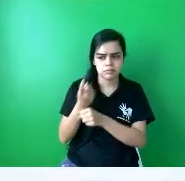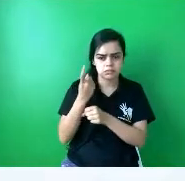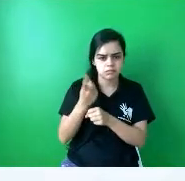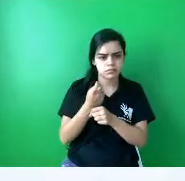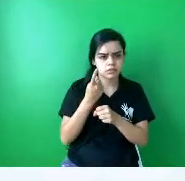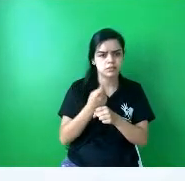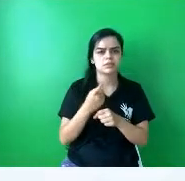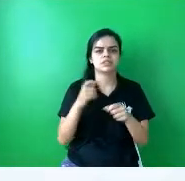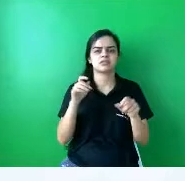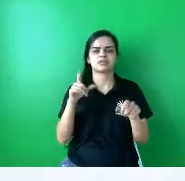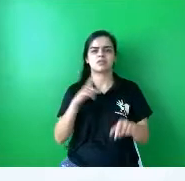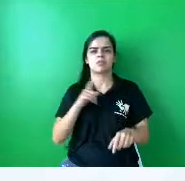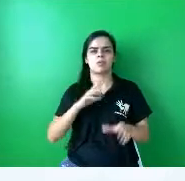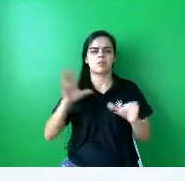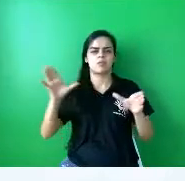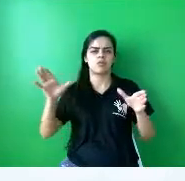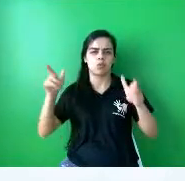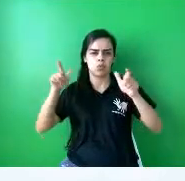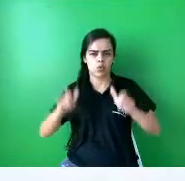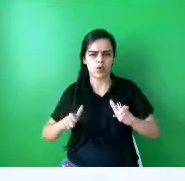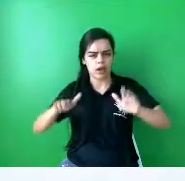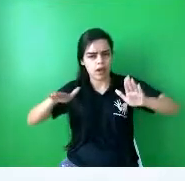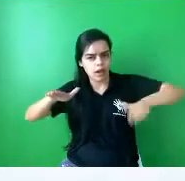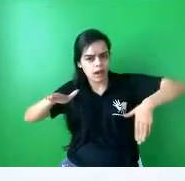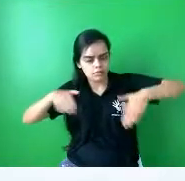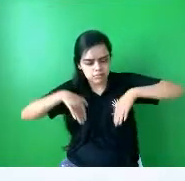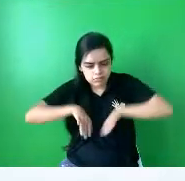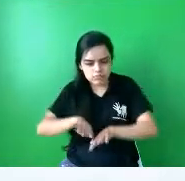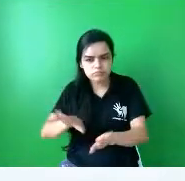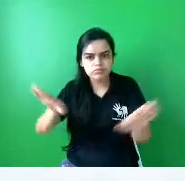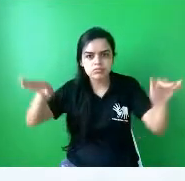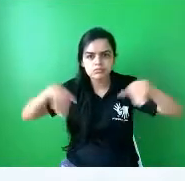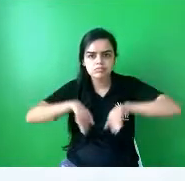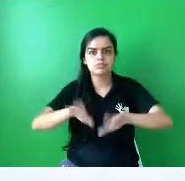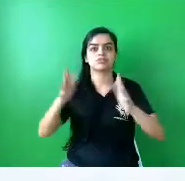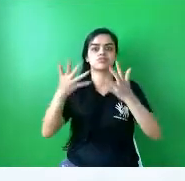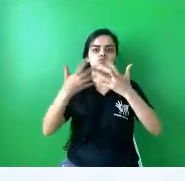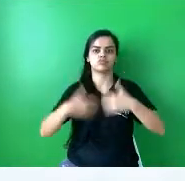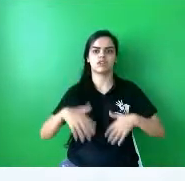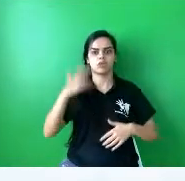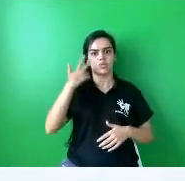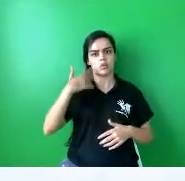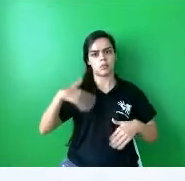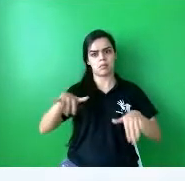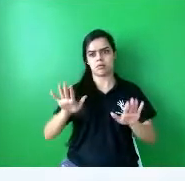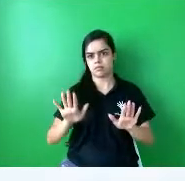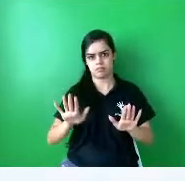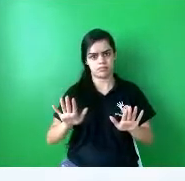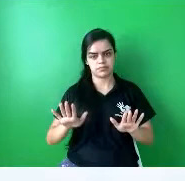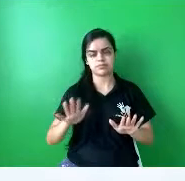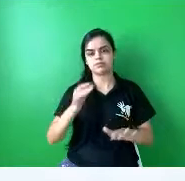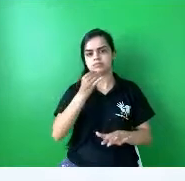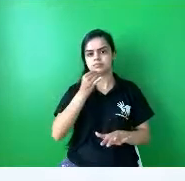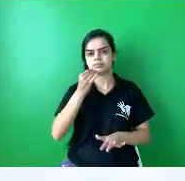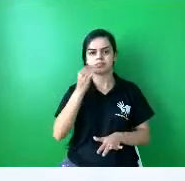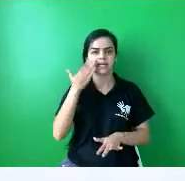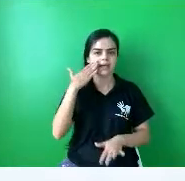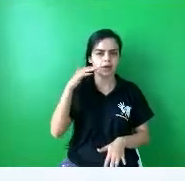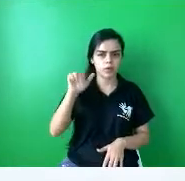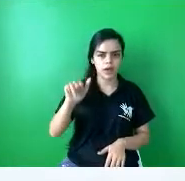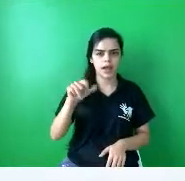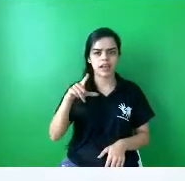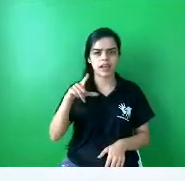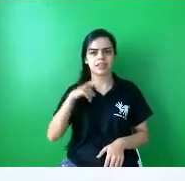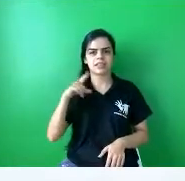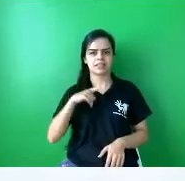clubes de piscina, algumas escolas de piscina funcionando em Curitiba e região. Por exemplo, Araucária tem lá